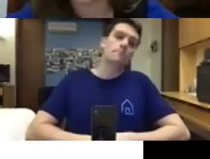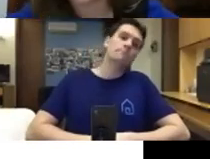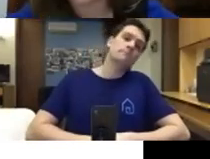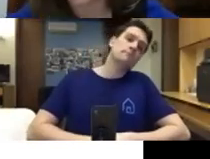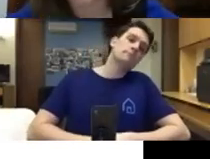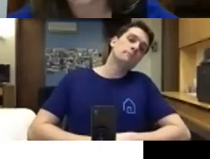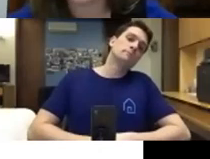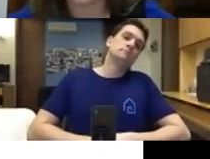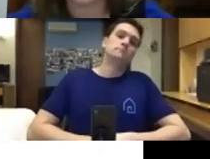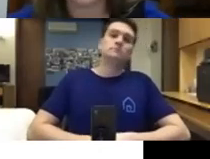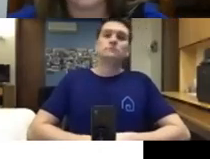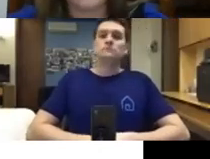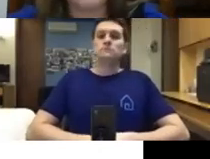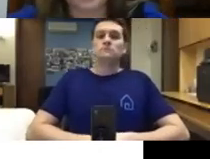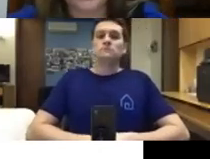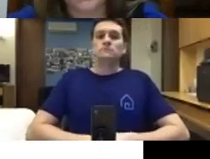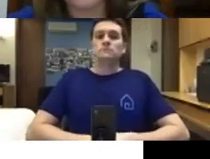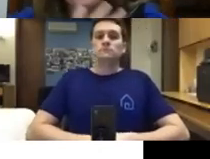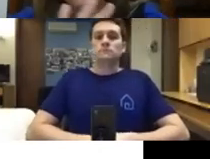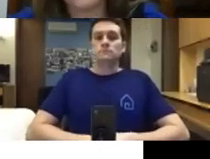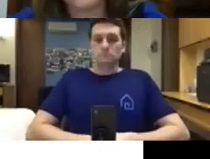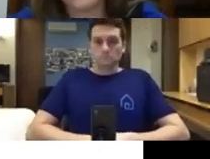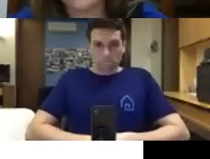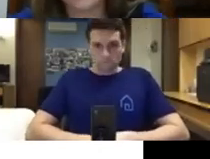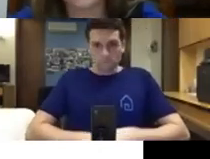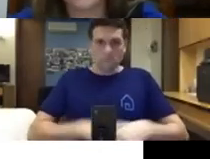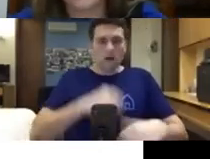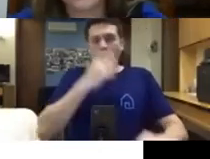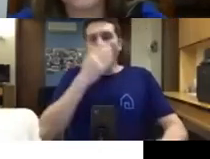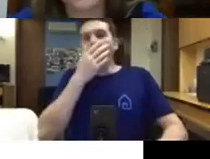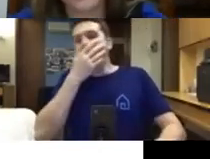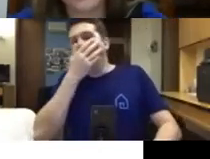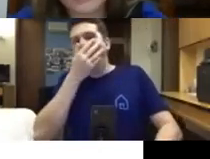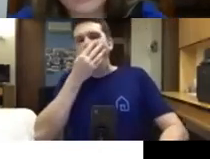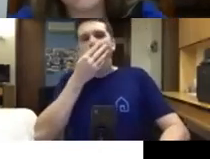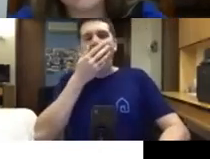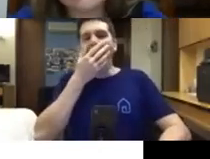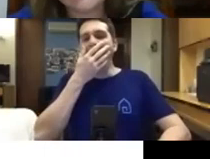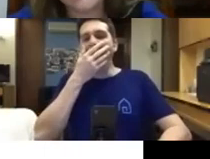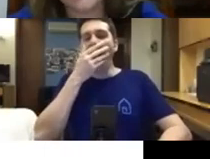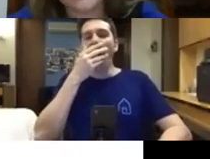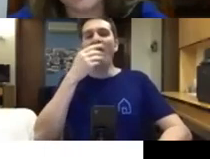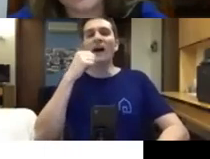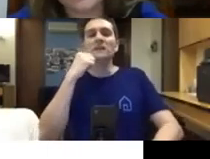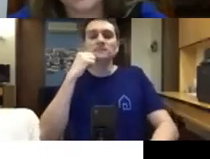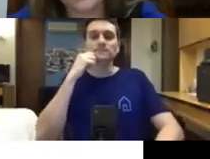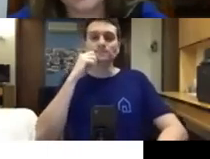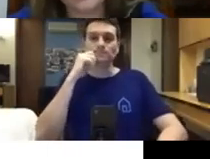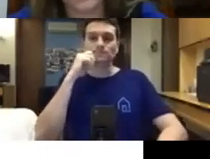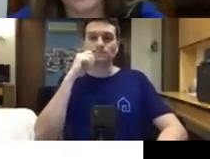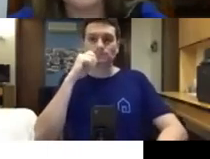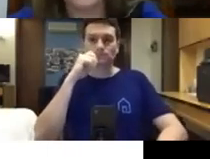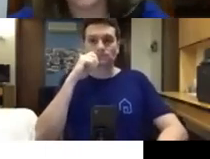acho que isso provavelmente na live de ensaios não destrutivos, né. Mas aqui, se a gente for fazer uma extração